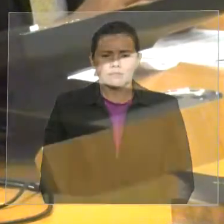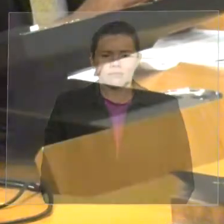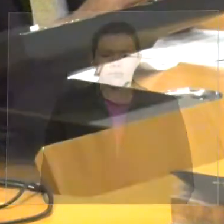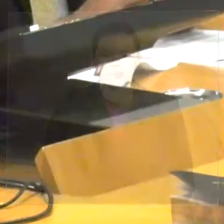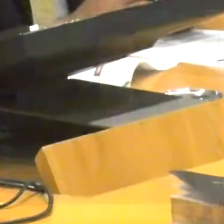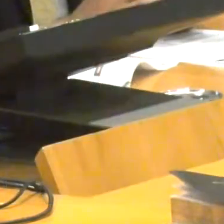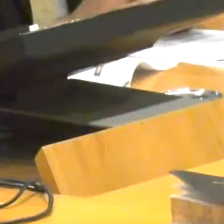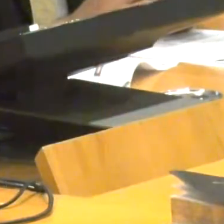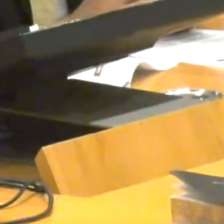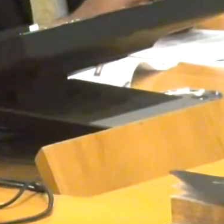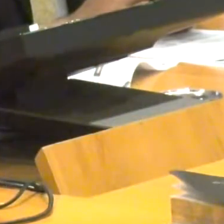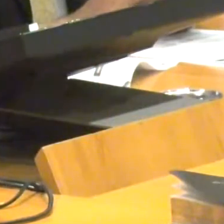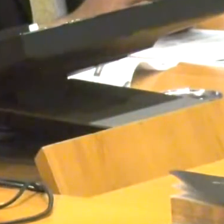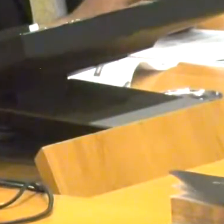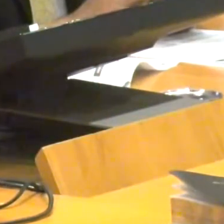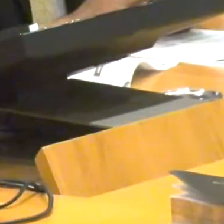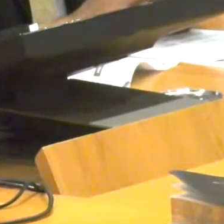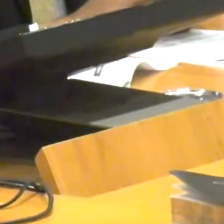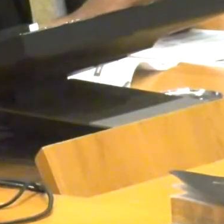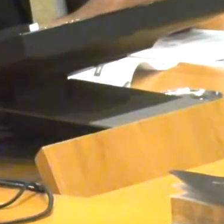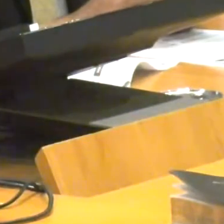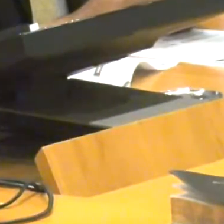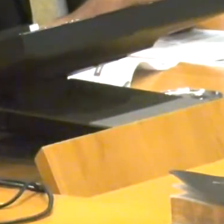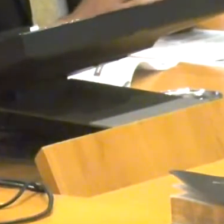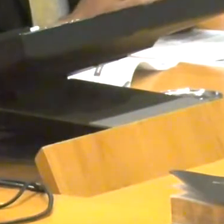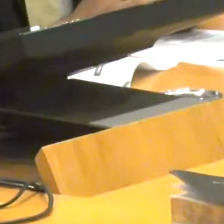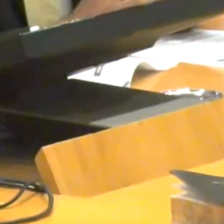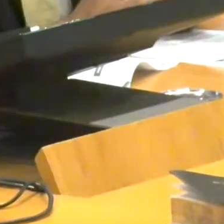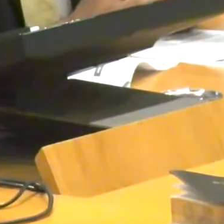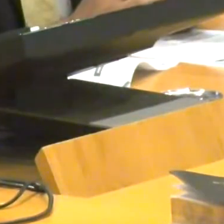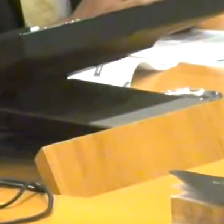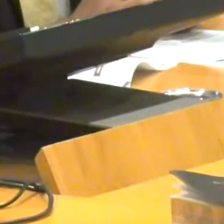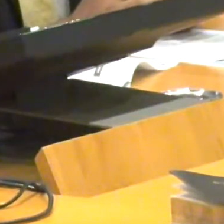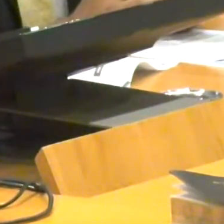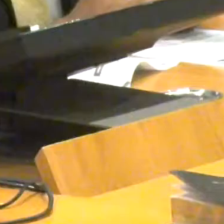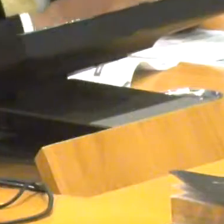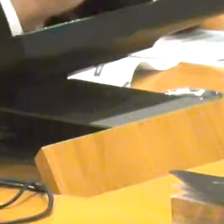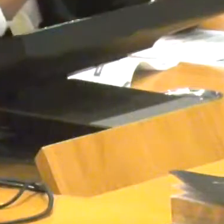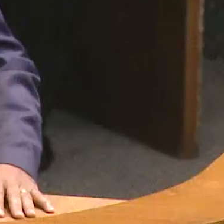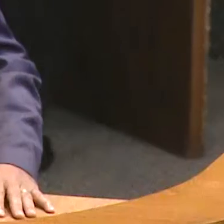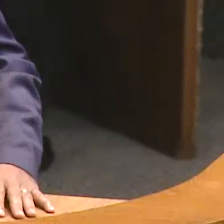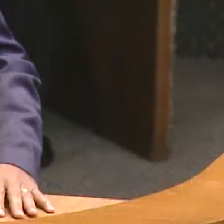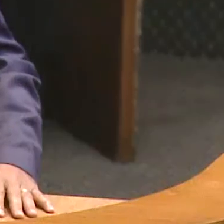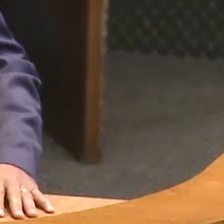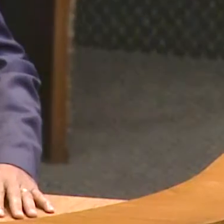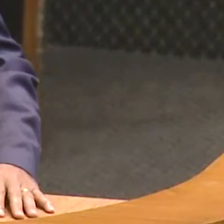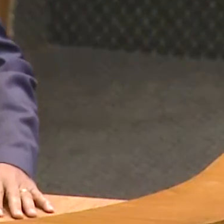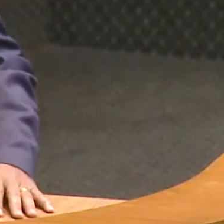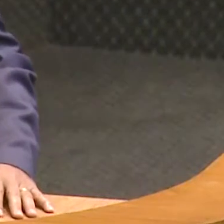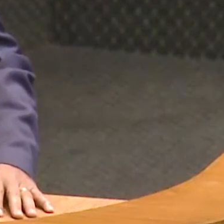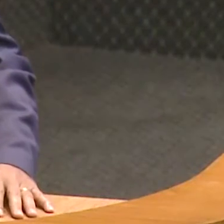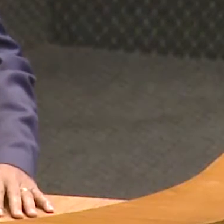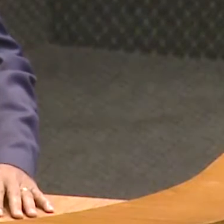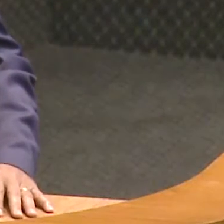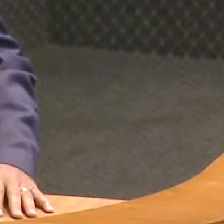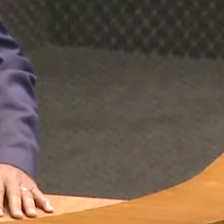Senhor presidente, senhoras e senhores deputados, subo uma vez a esta